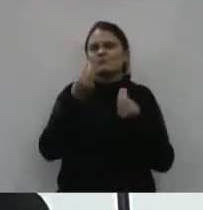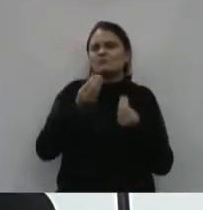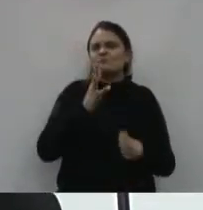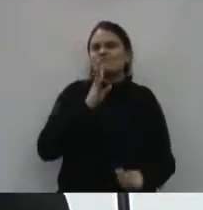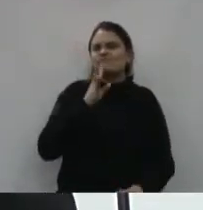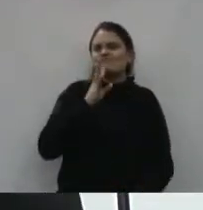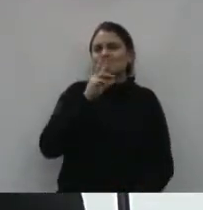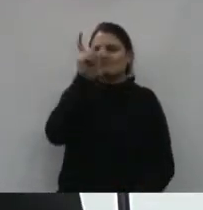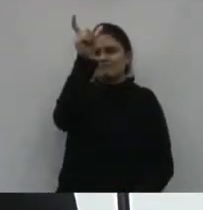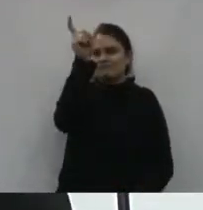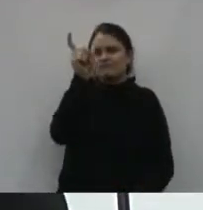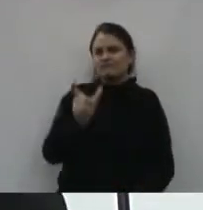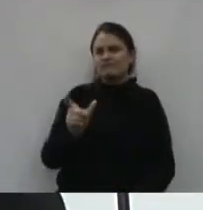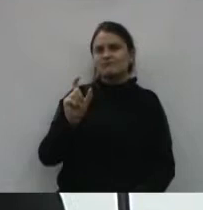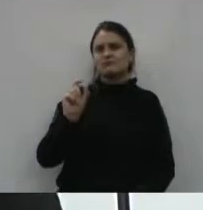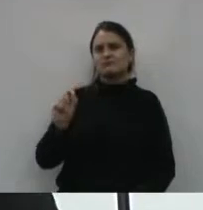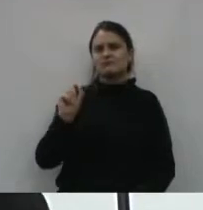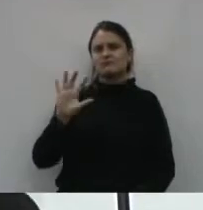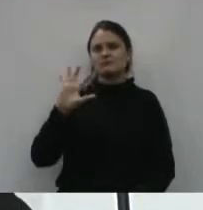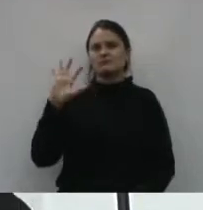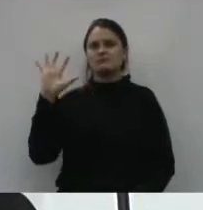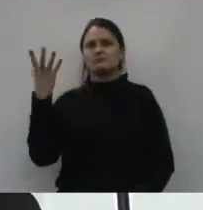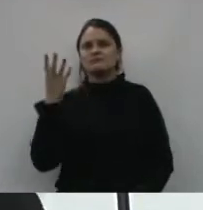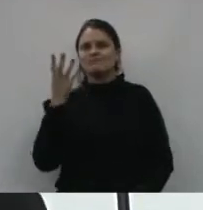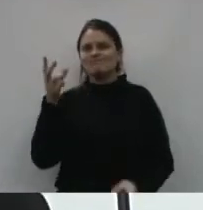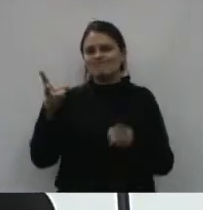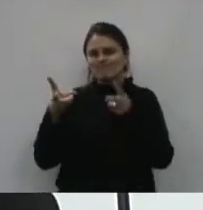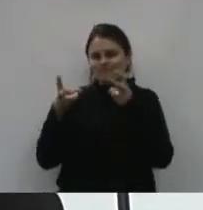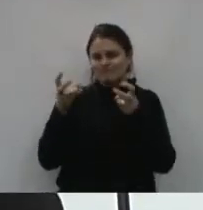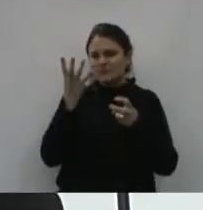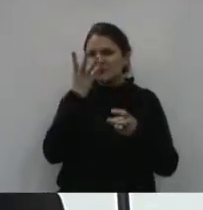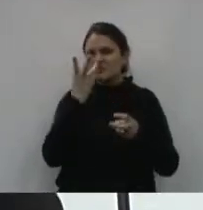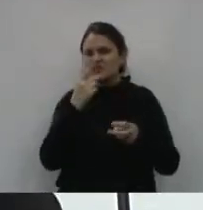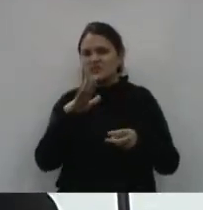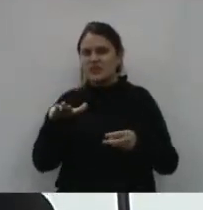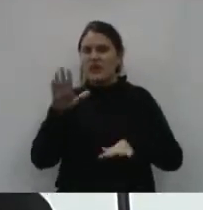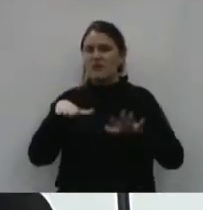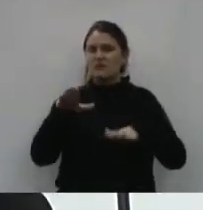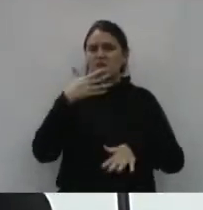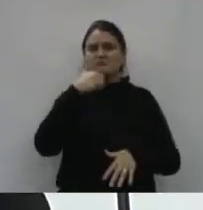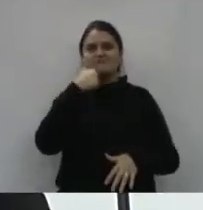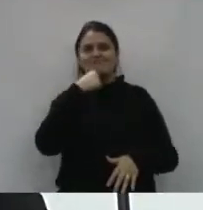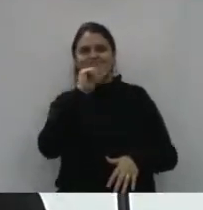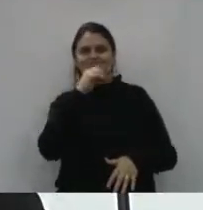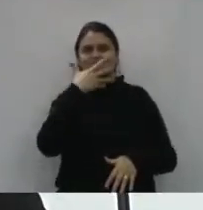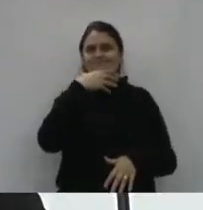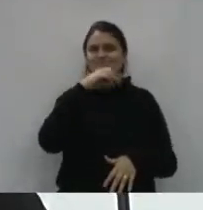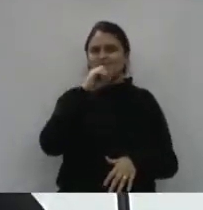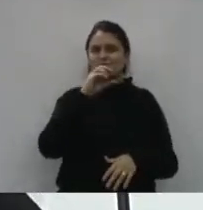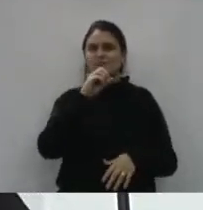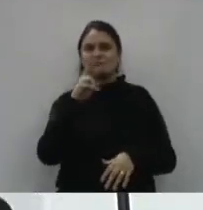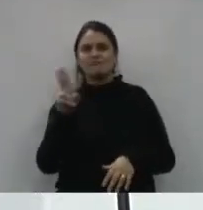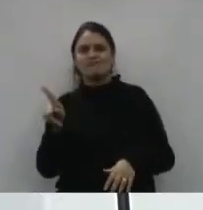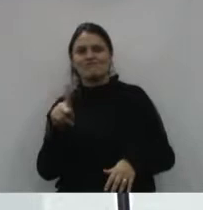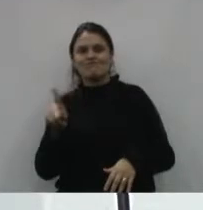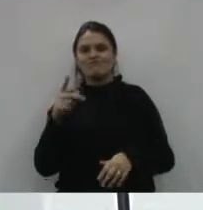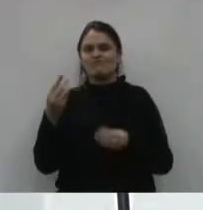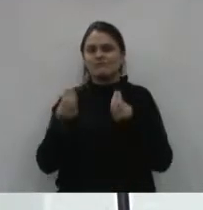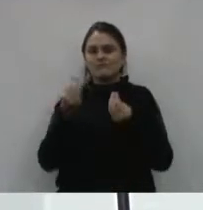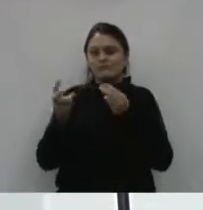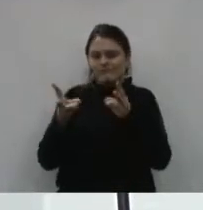identificar é o que está ocorrendo com as crianças seja por parte de pais e professores e da população em